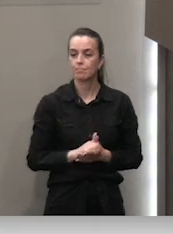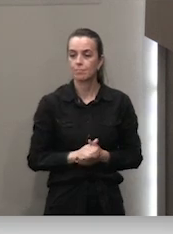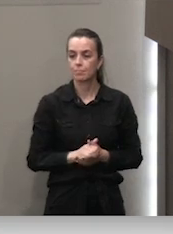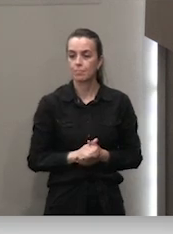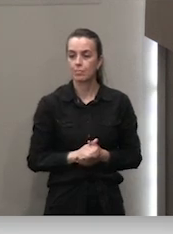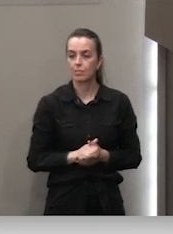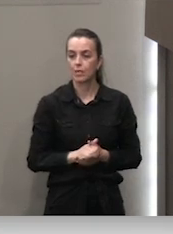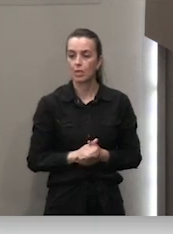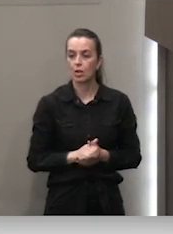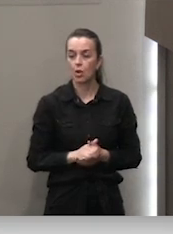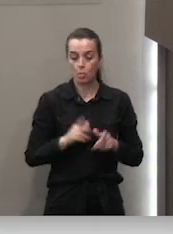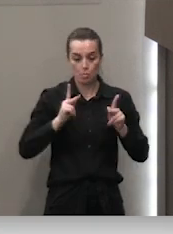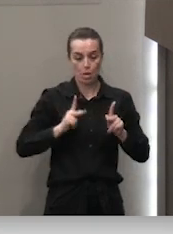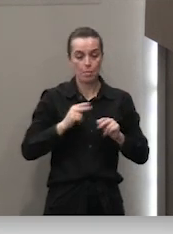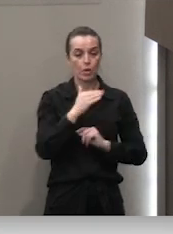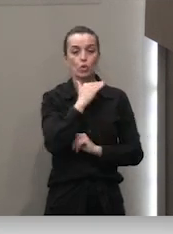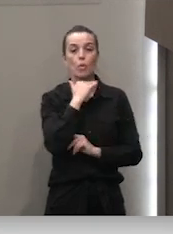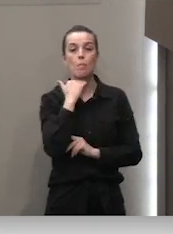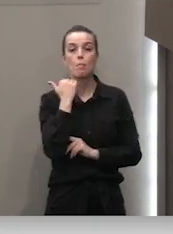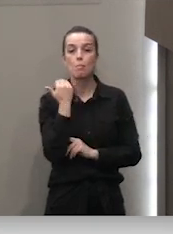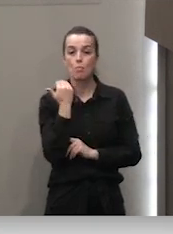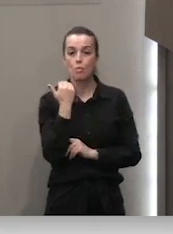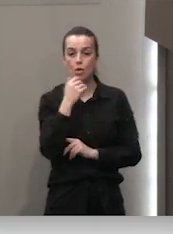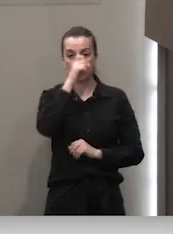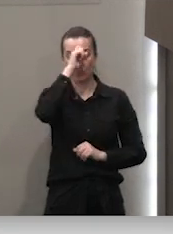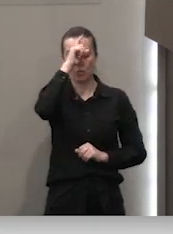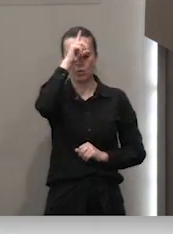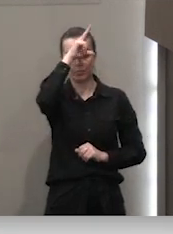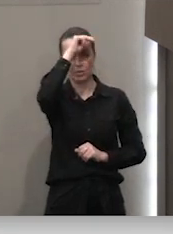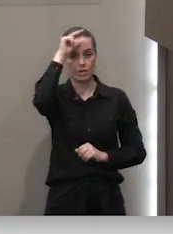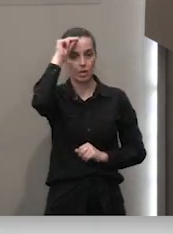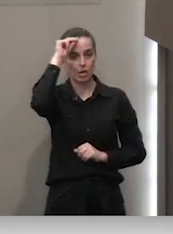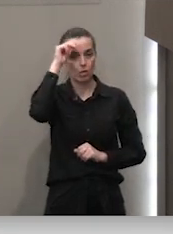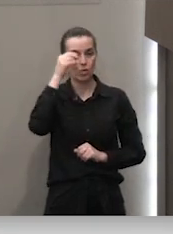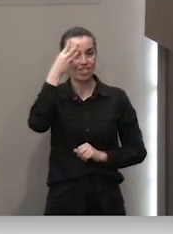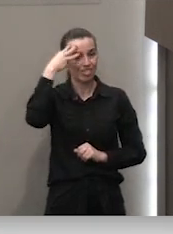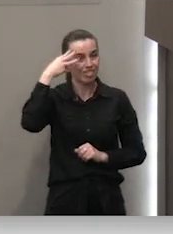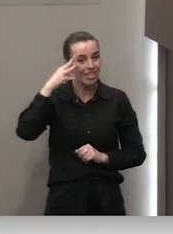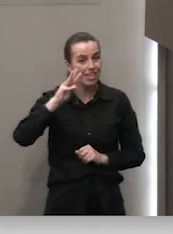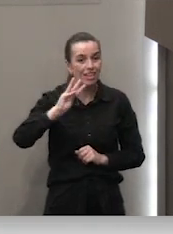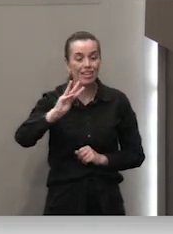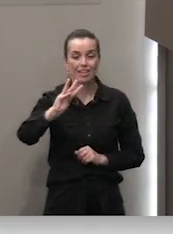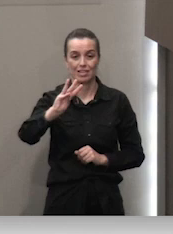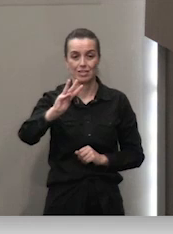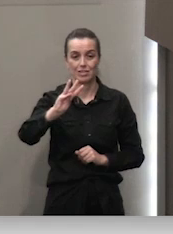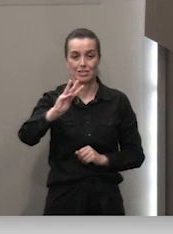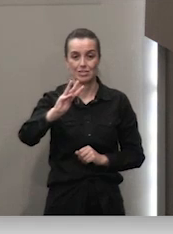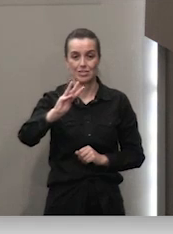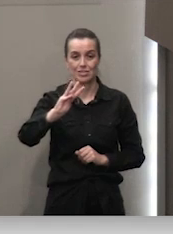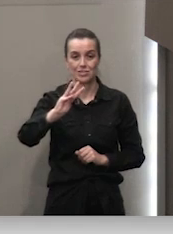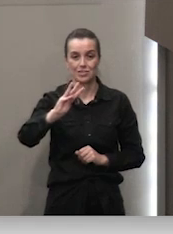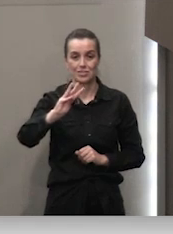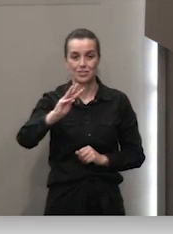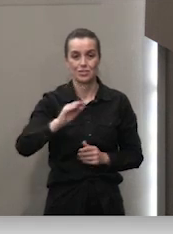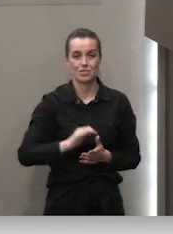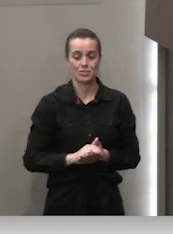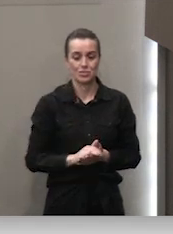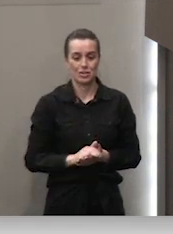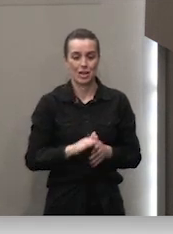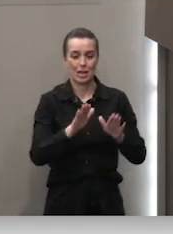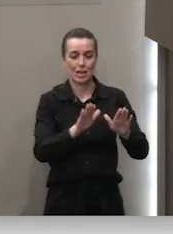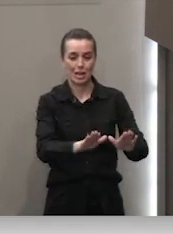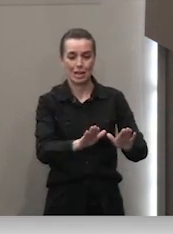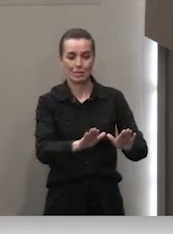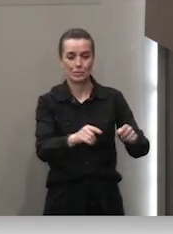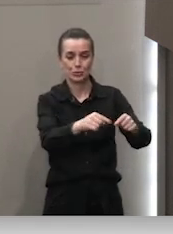Uma pessoa morreu no hospital e ficou 3 dias na